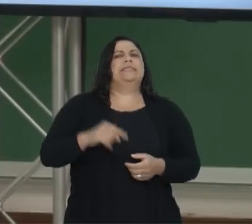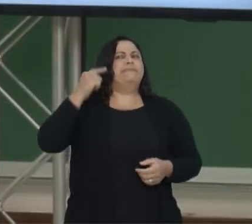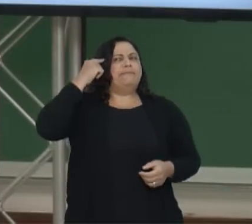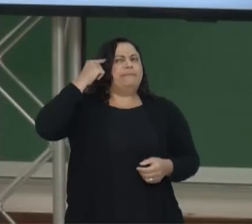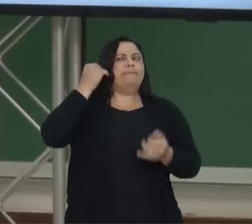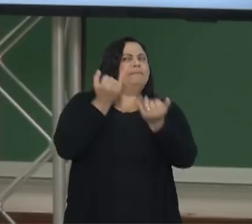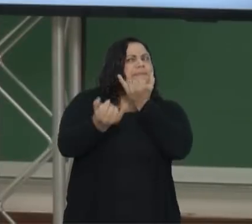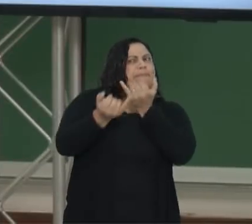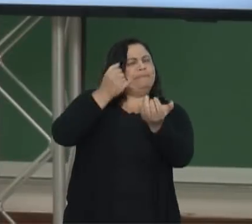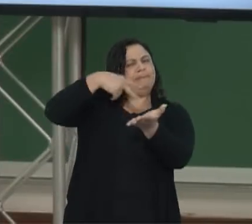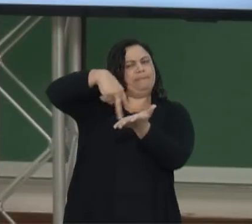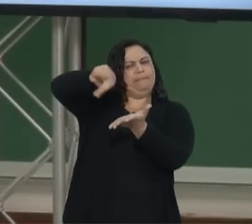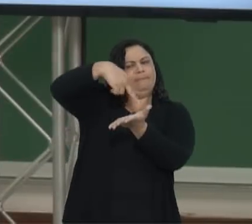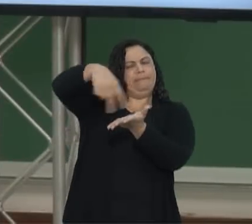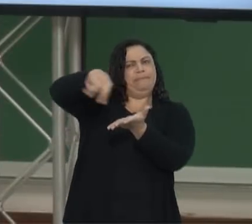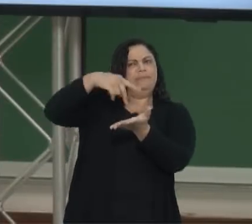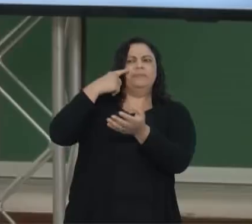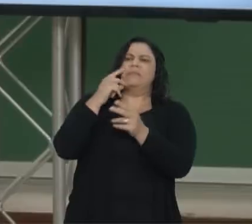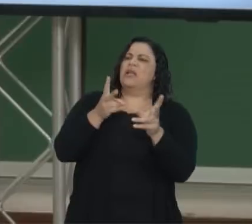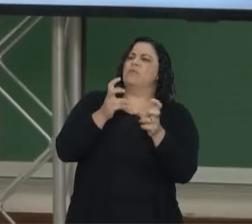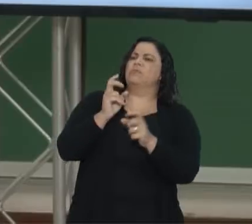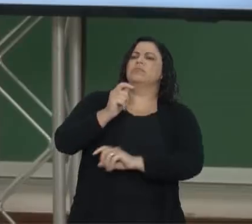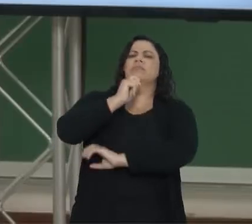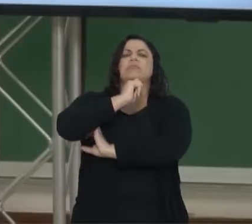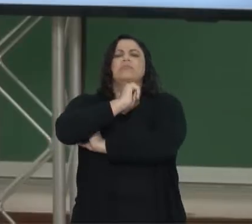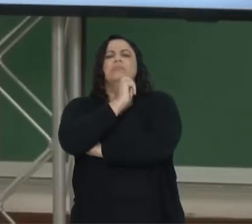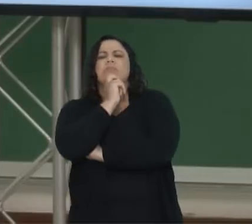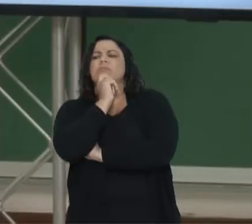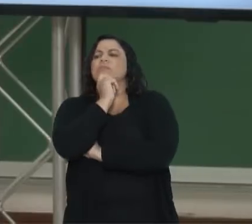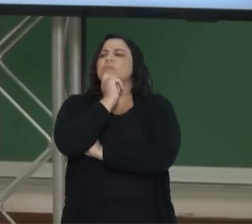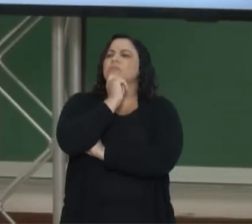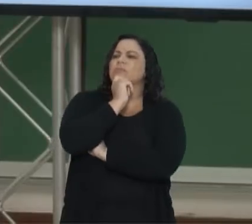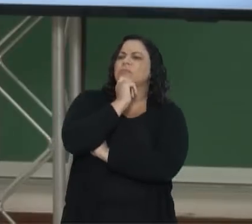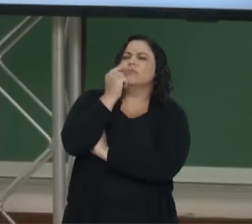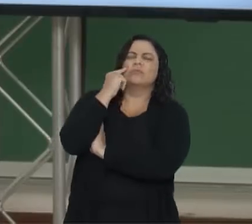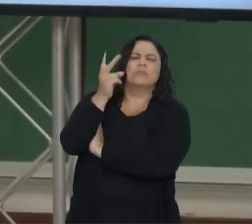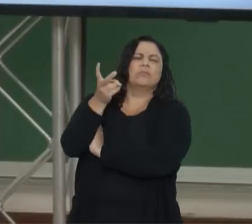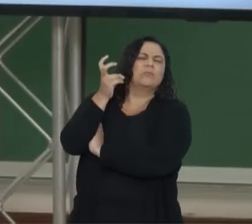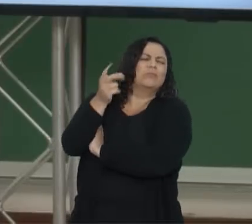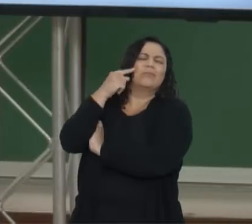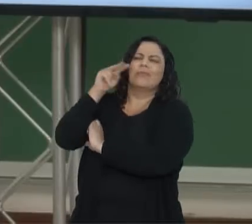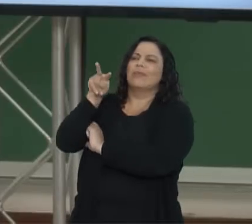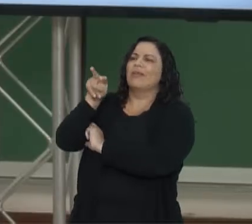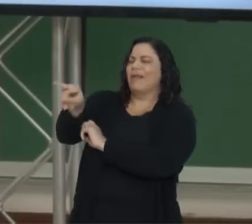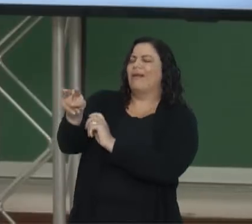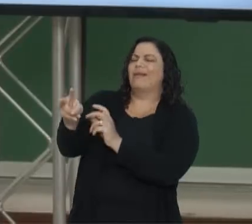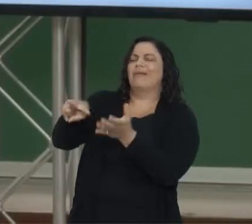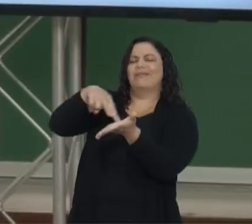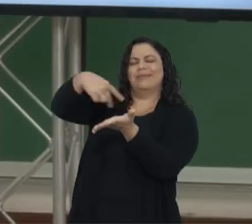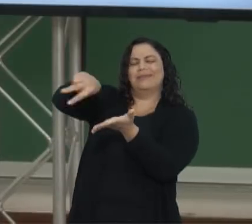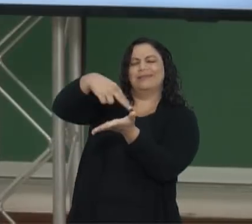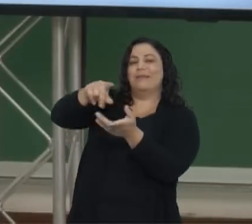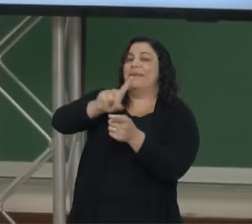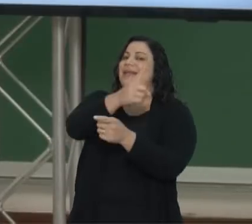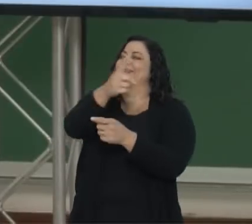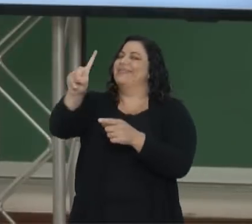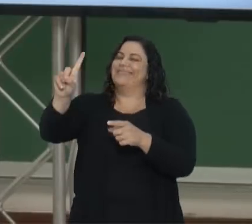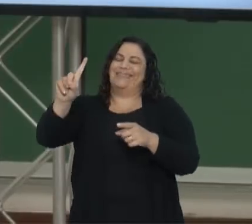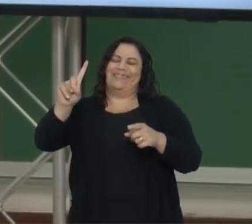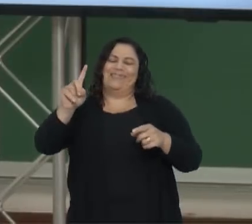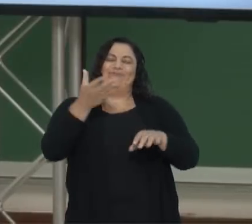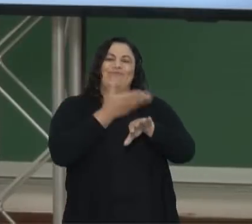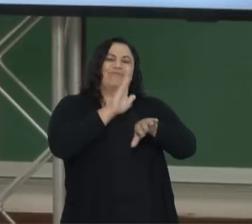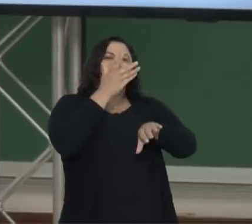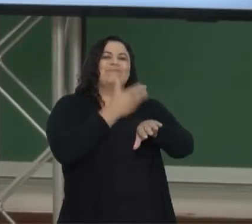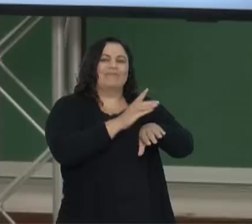Os capatazes achavam que eles estavam só dançando, mas eles estavam ali treinando os movimentos que serviam depois para a defesa, né? Ela